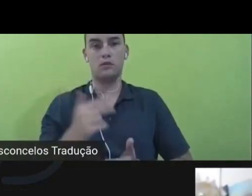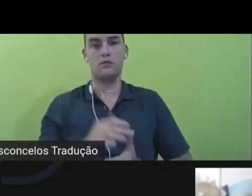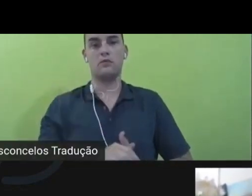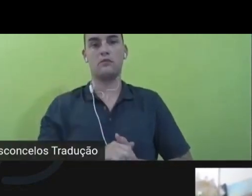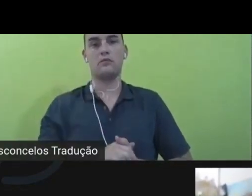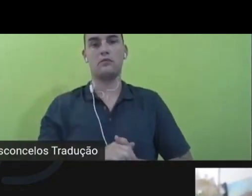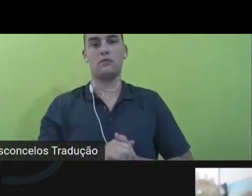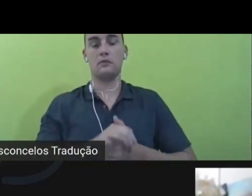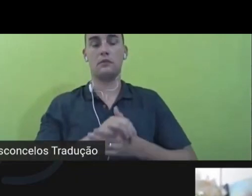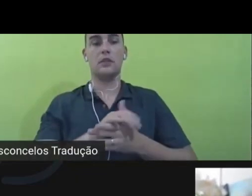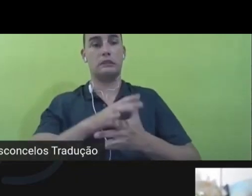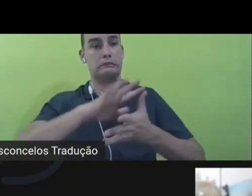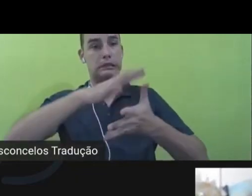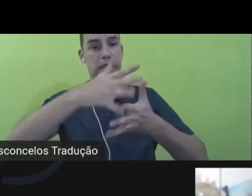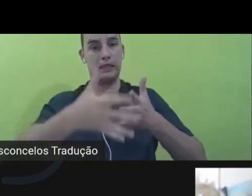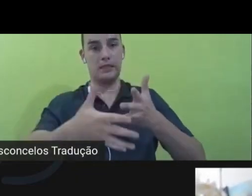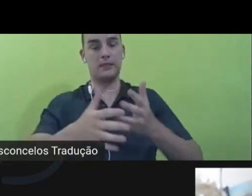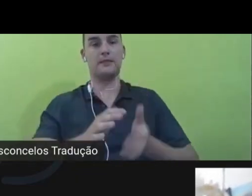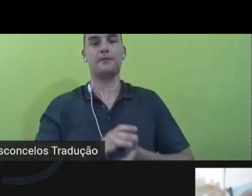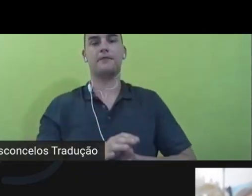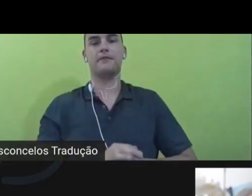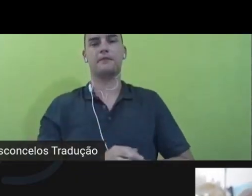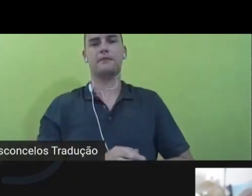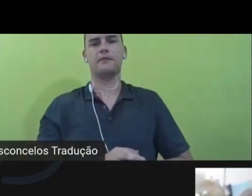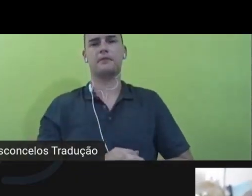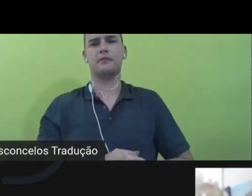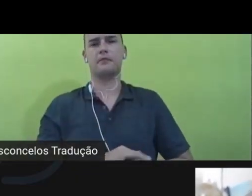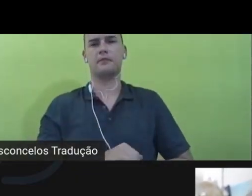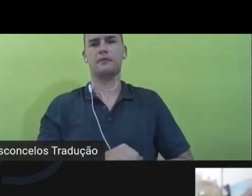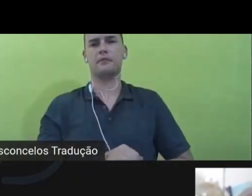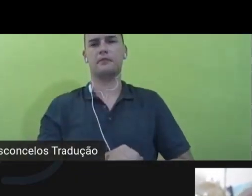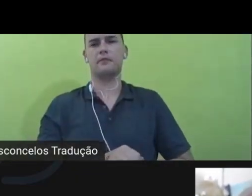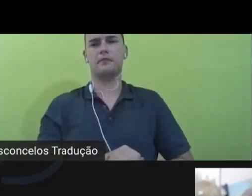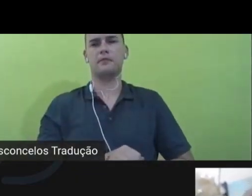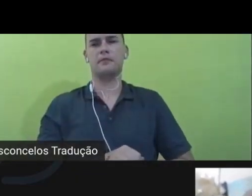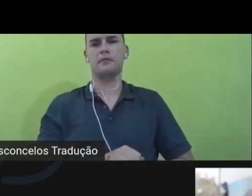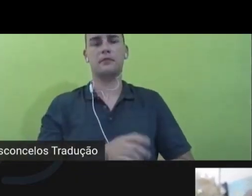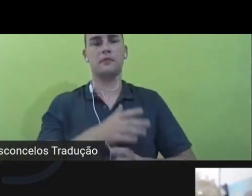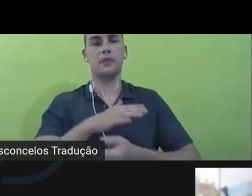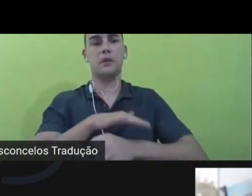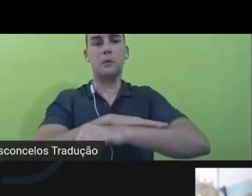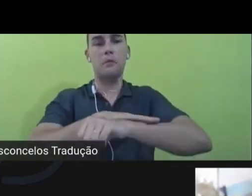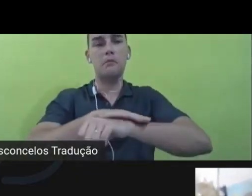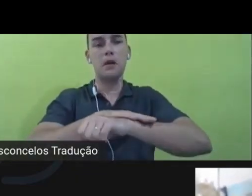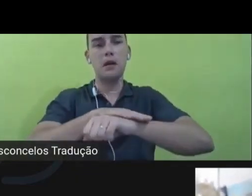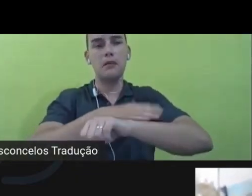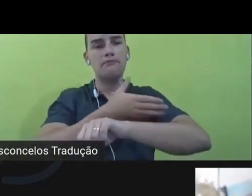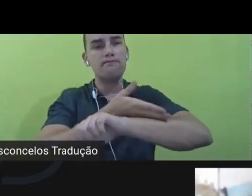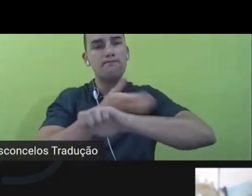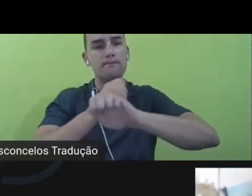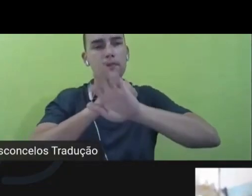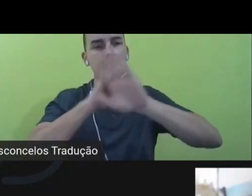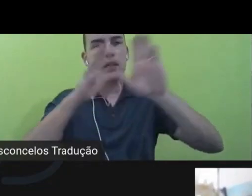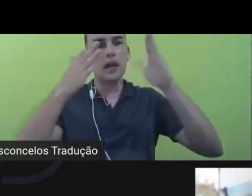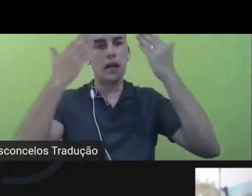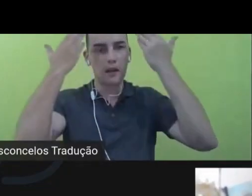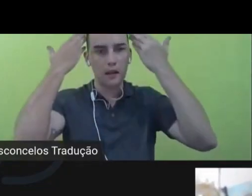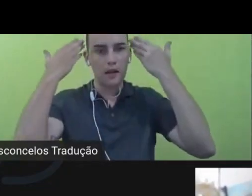em Libras, tá? Bom, eu tenho pele clara, cabelo claro,